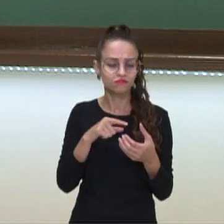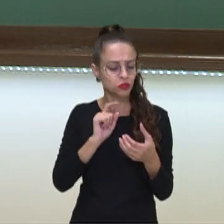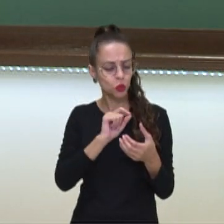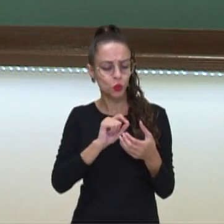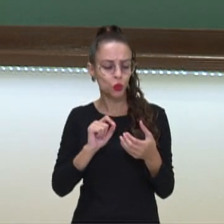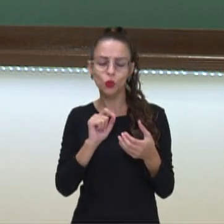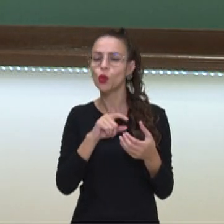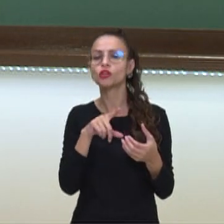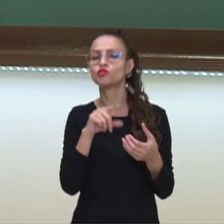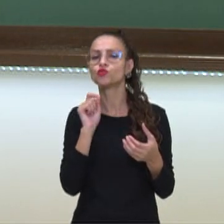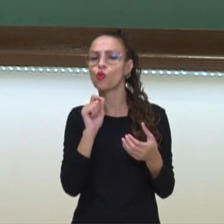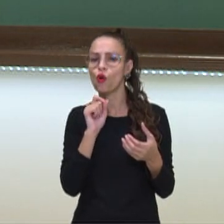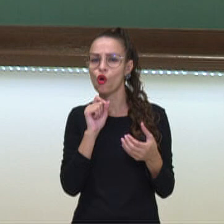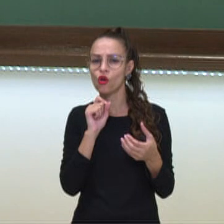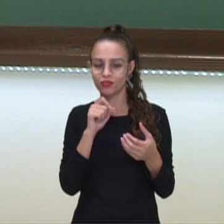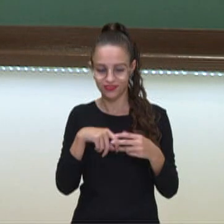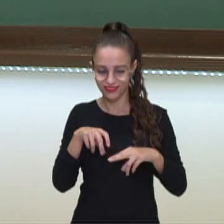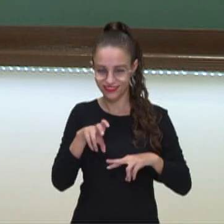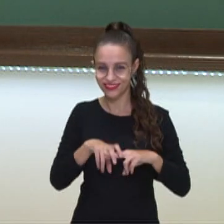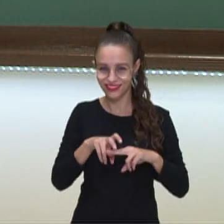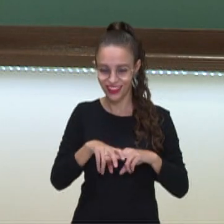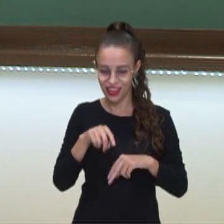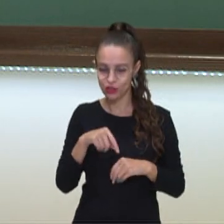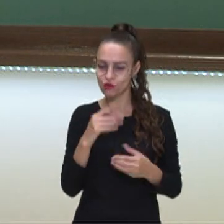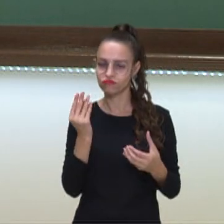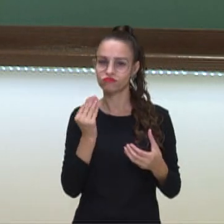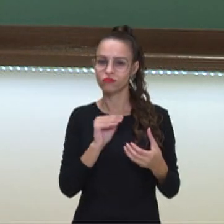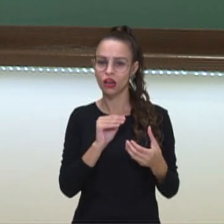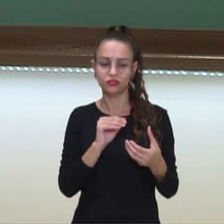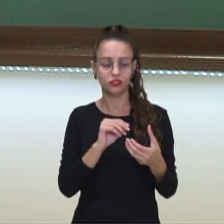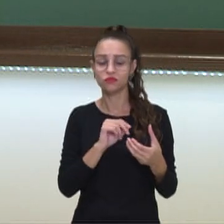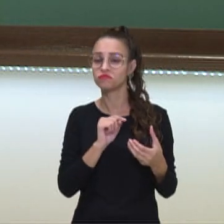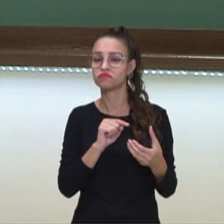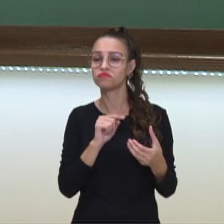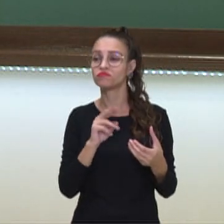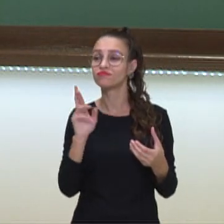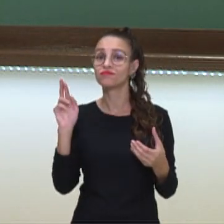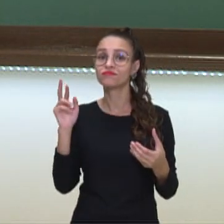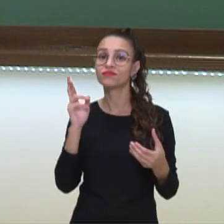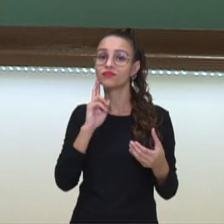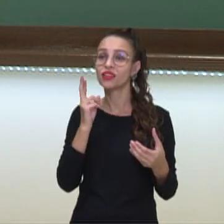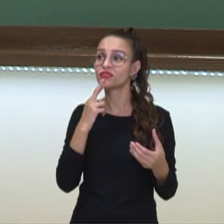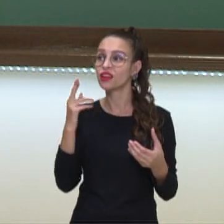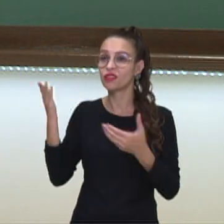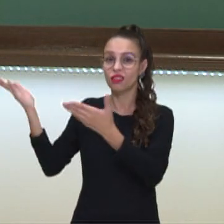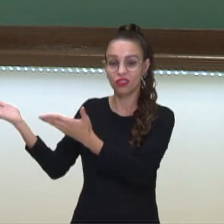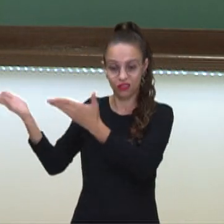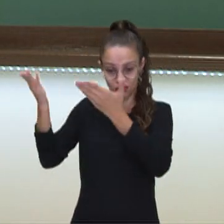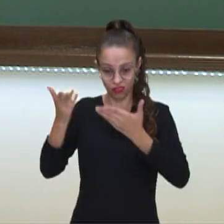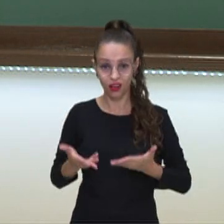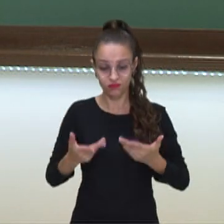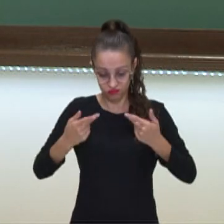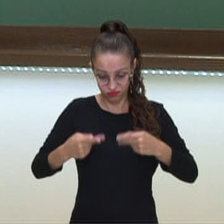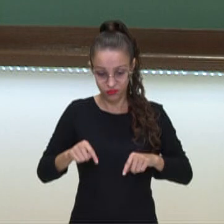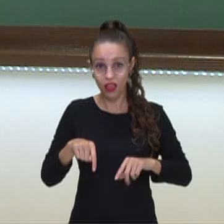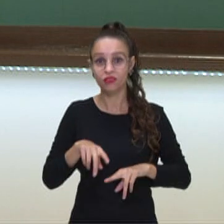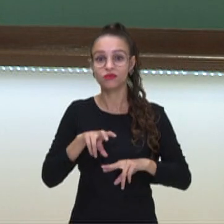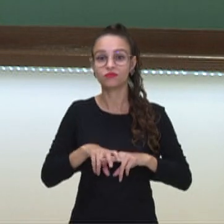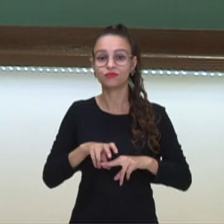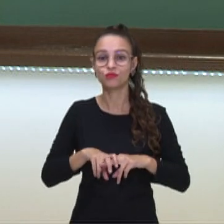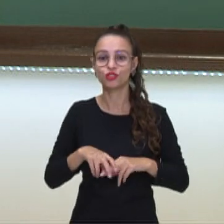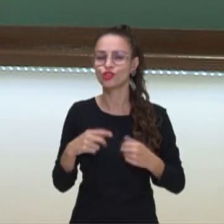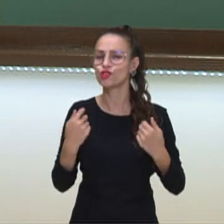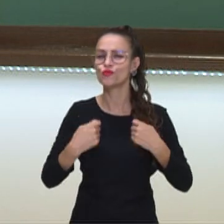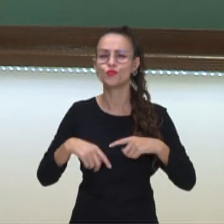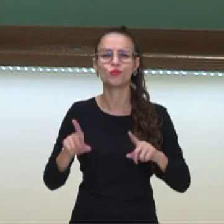é o assento onde você está e o restaurante leva diretamente para você aquele teu pedido. Você